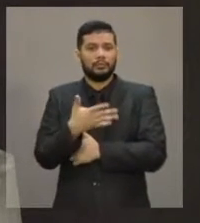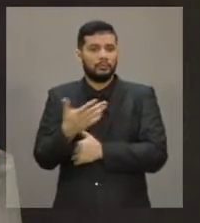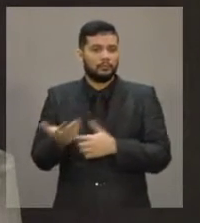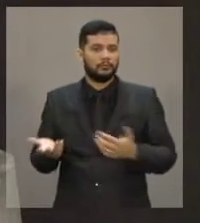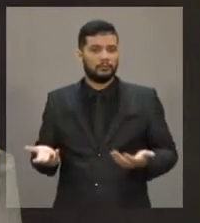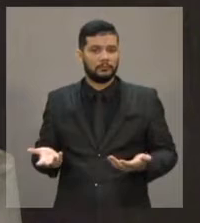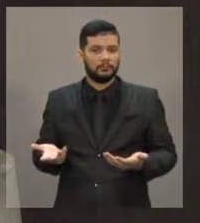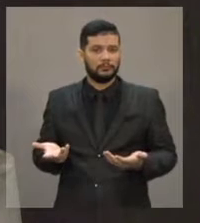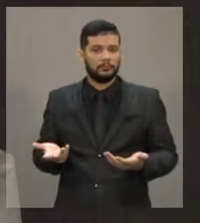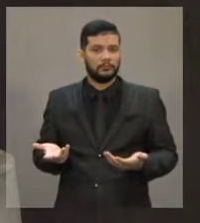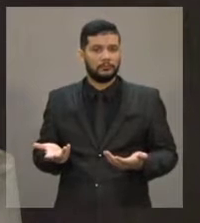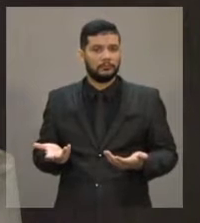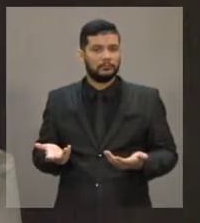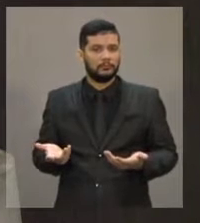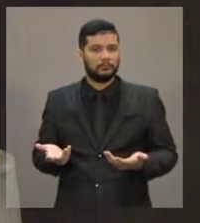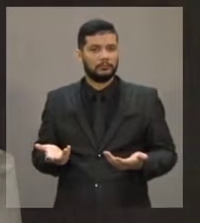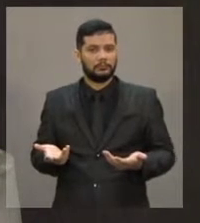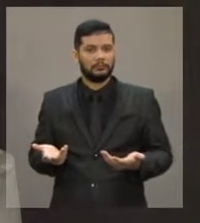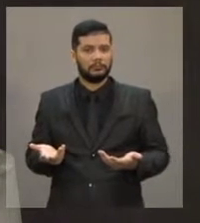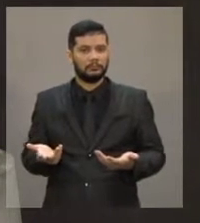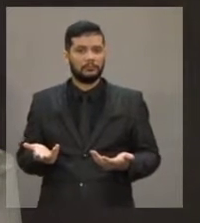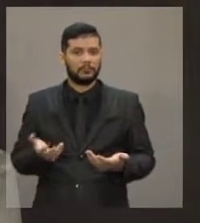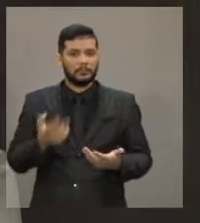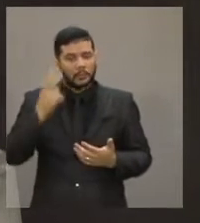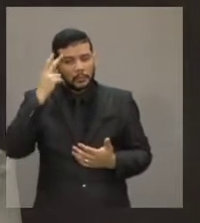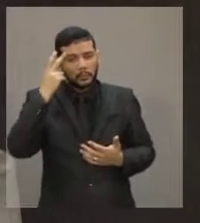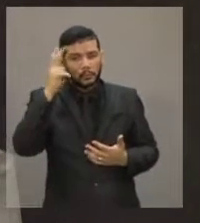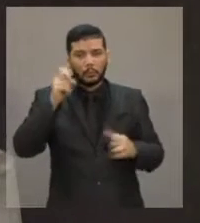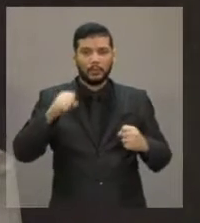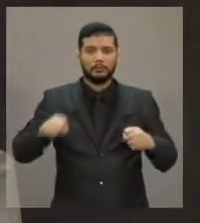que esses valores,